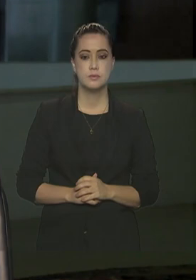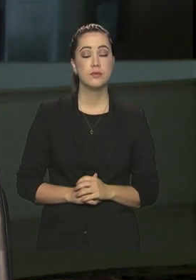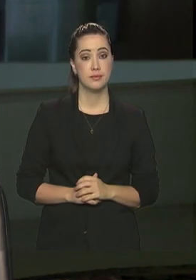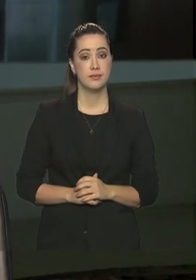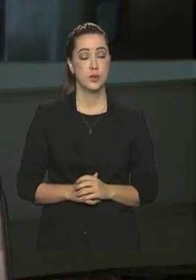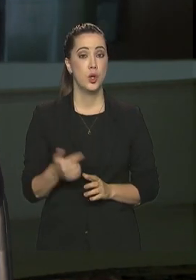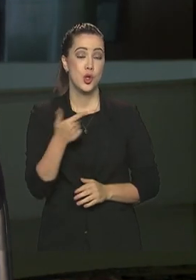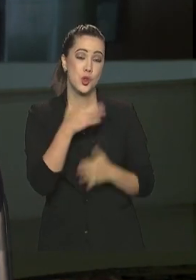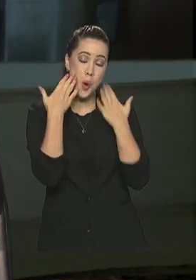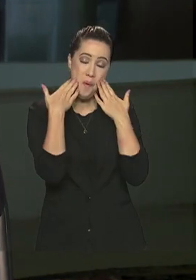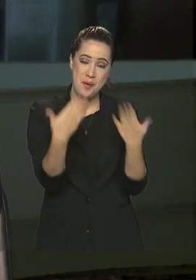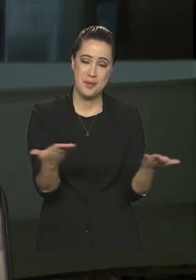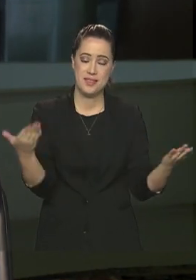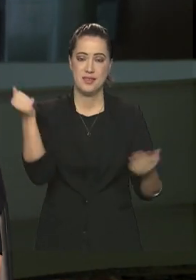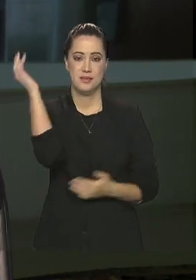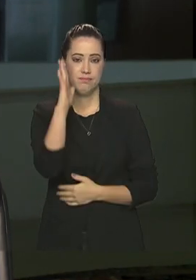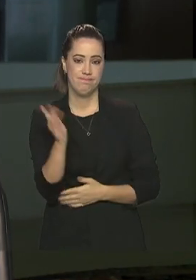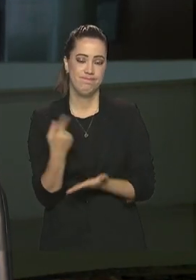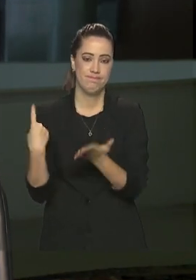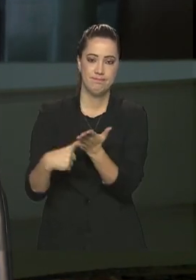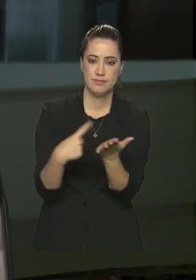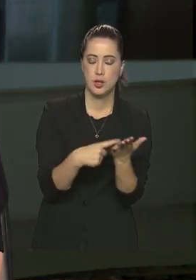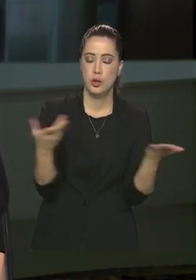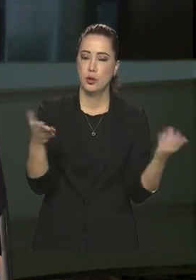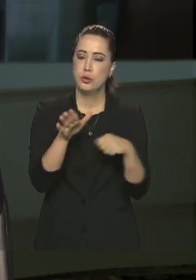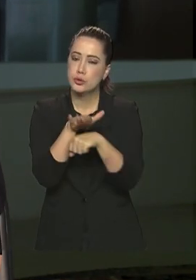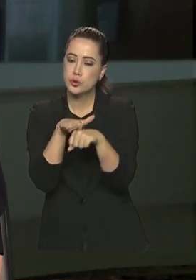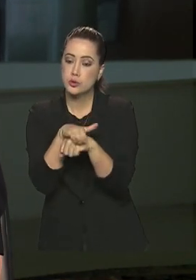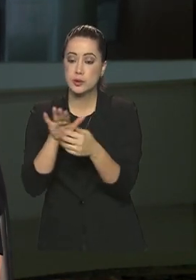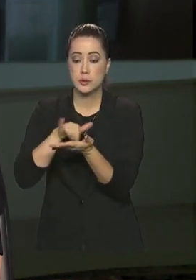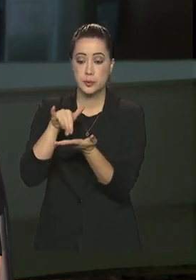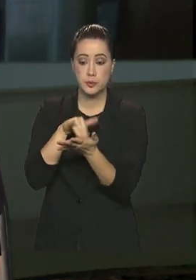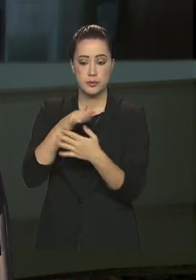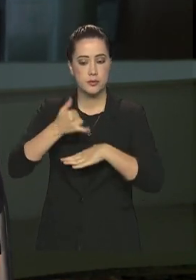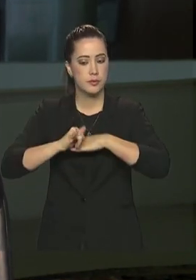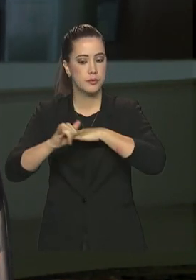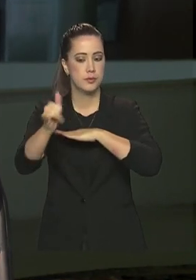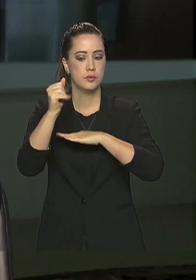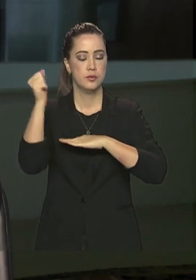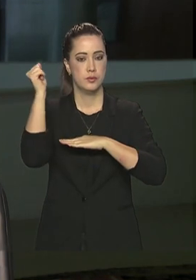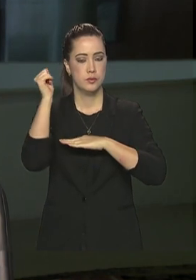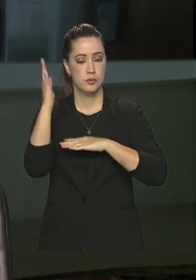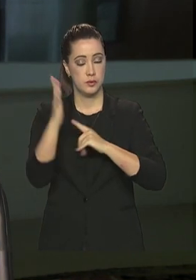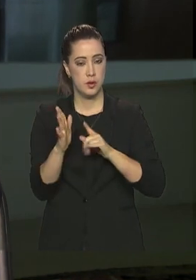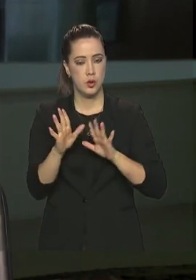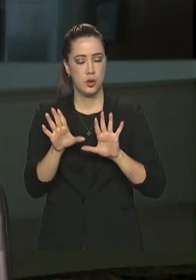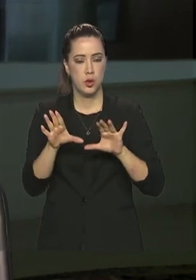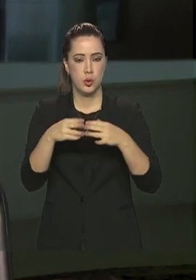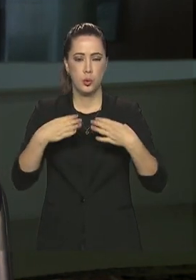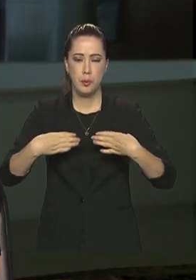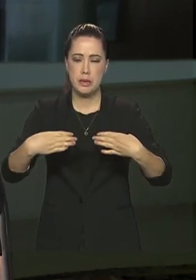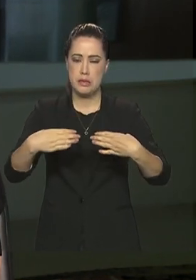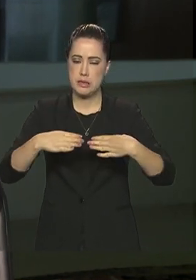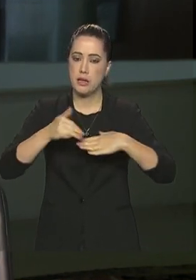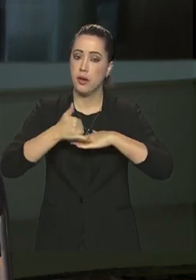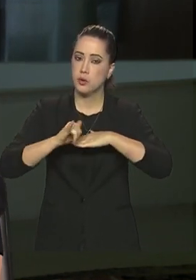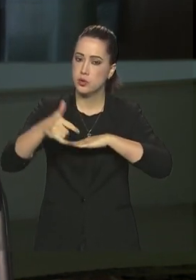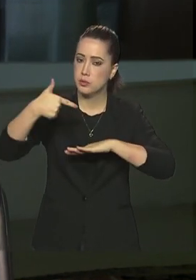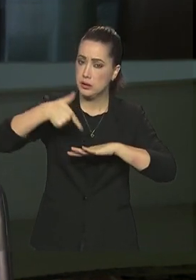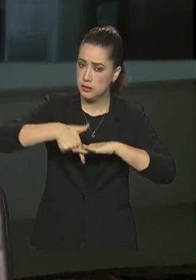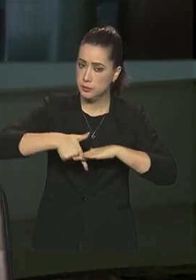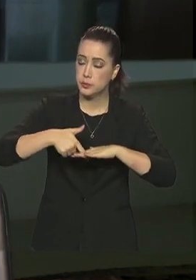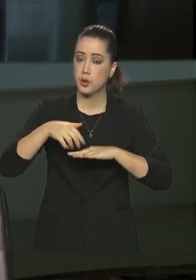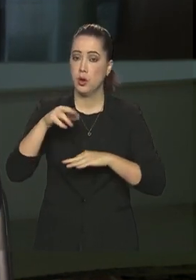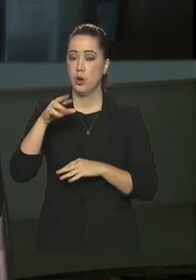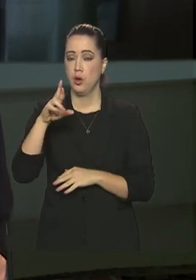Estamos de volta com o Brasil em Pauta, hoje conversando com o secretário de Energia Elétrica do Ministério de Minas e Energia, Rodrigo